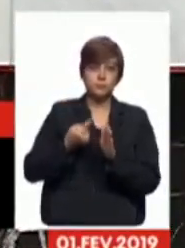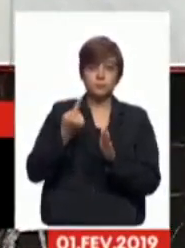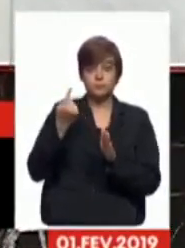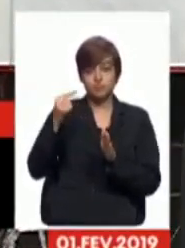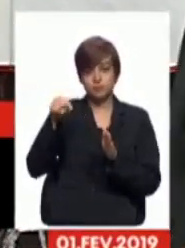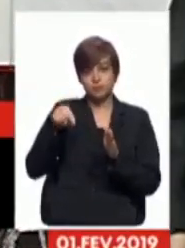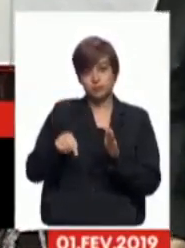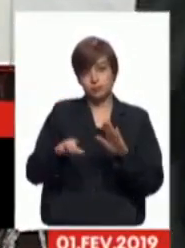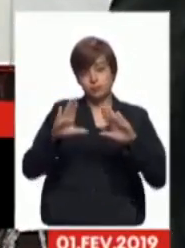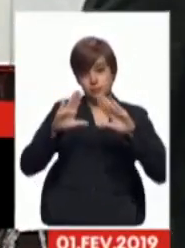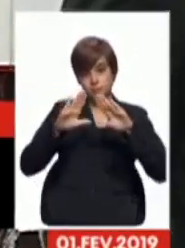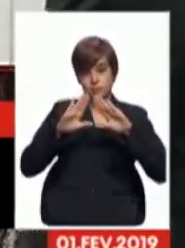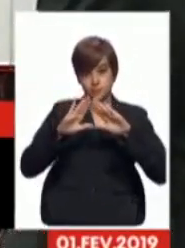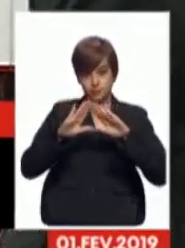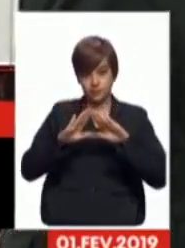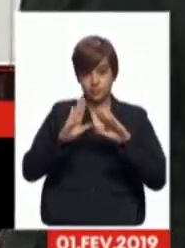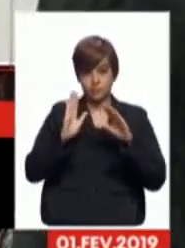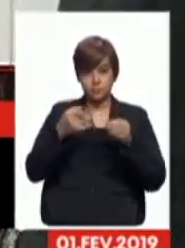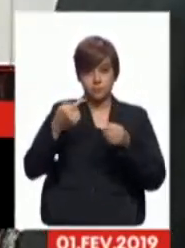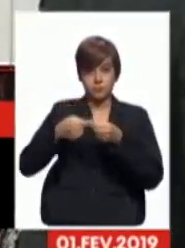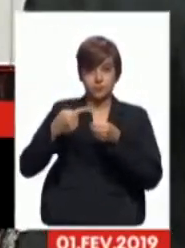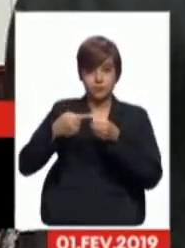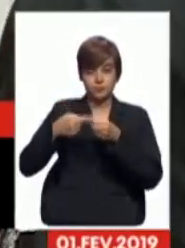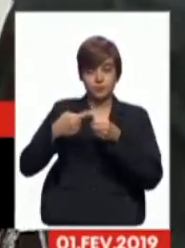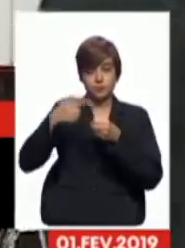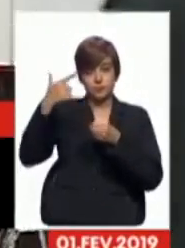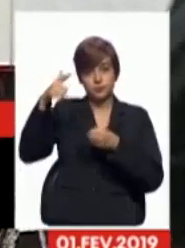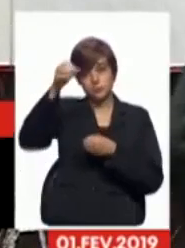Já foi prefeito da cidade por 3 vezes.